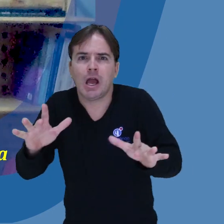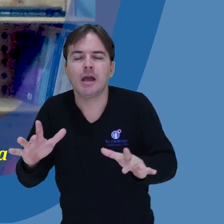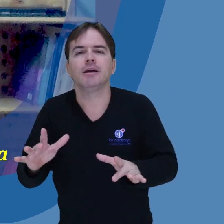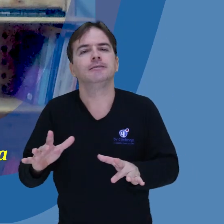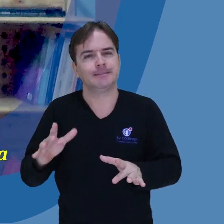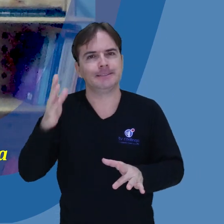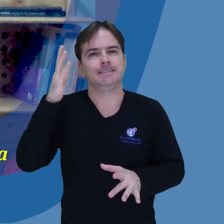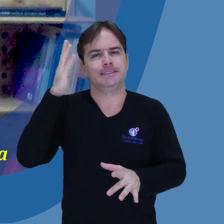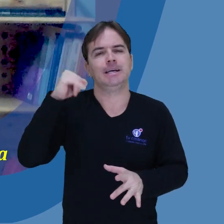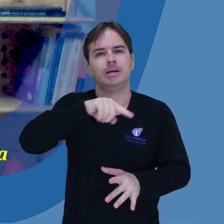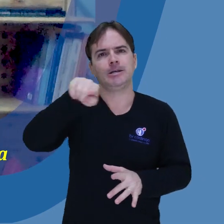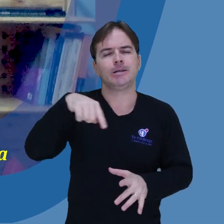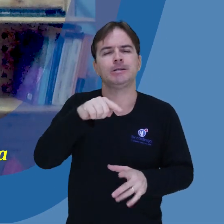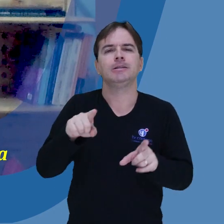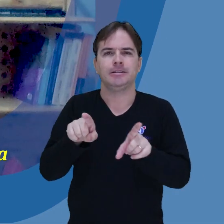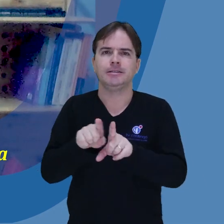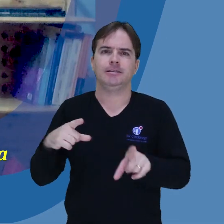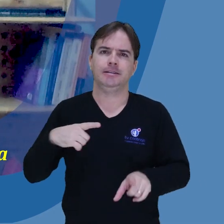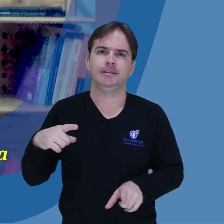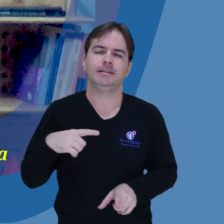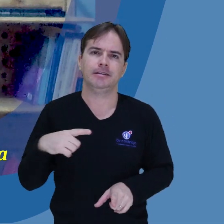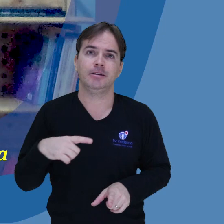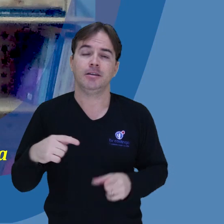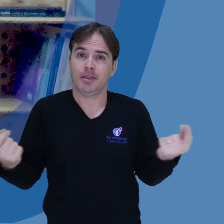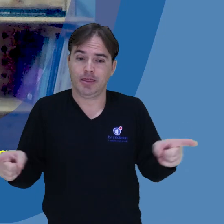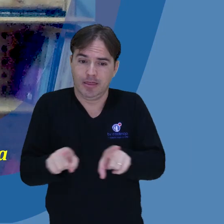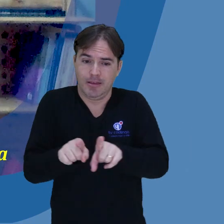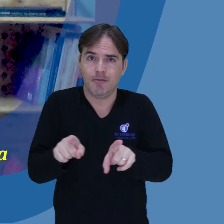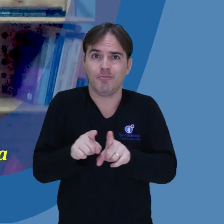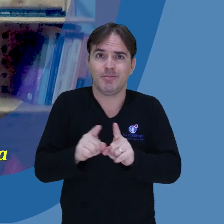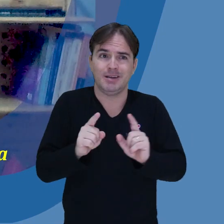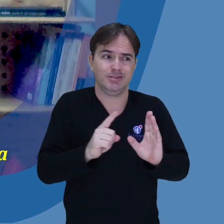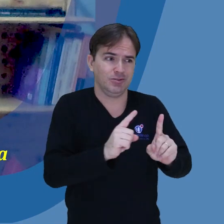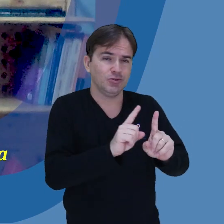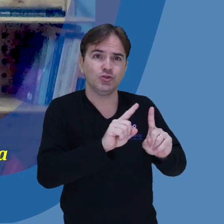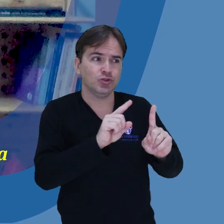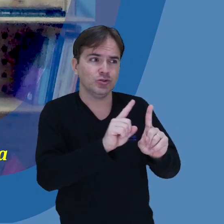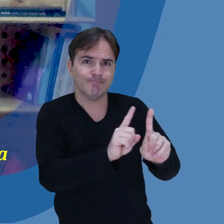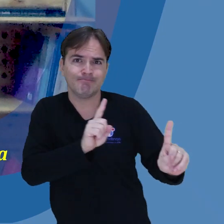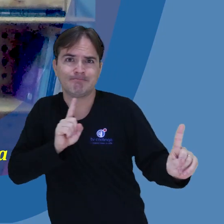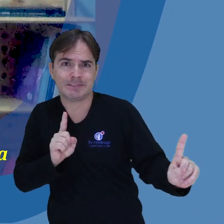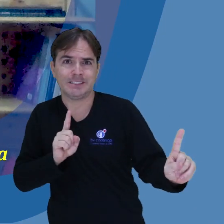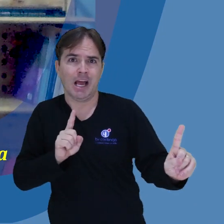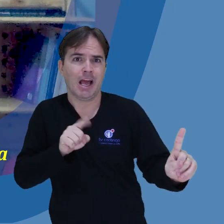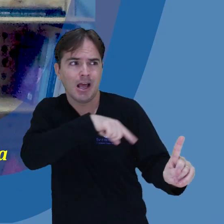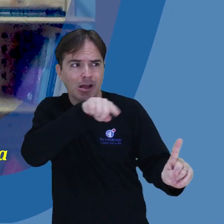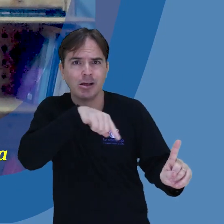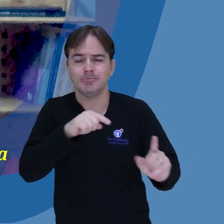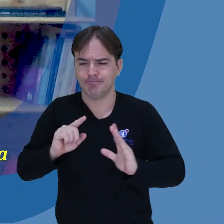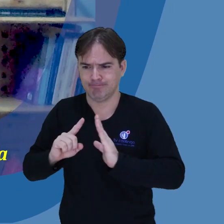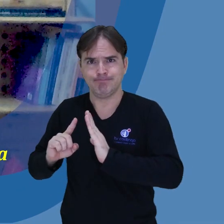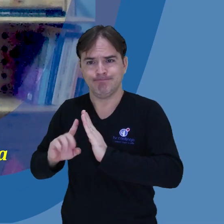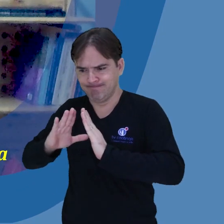ama, e a necessidade de distanciamento social, que é uma